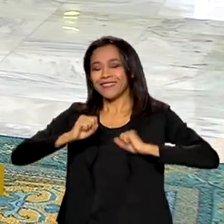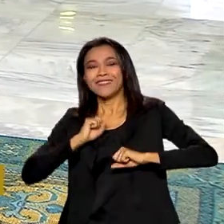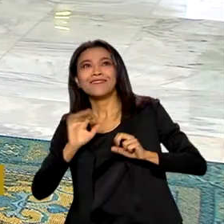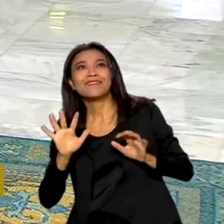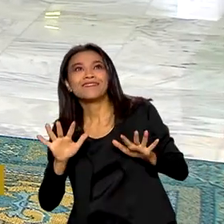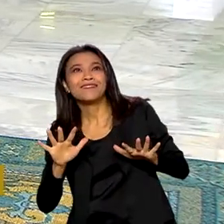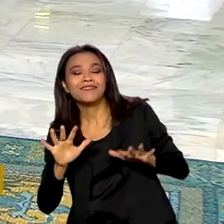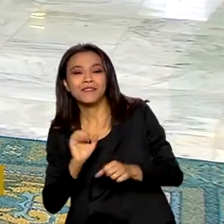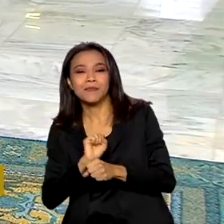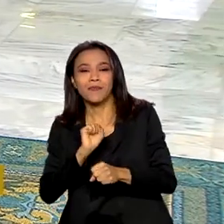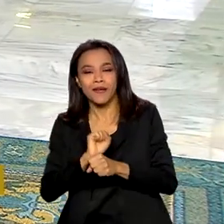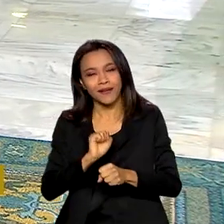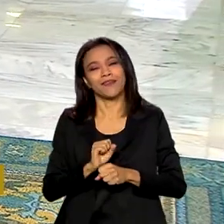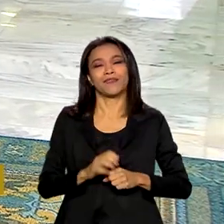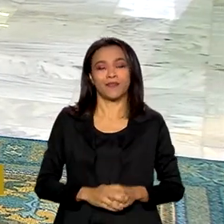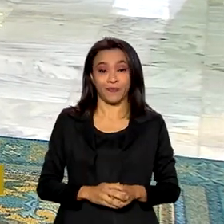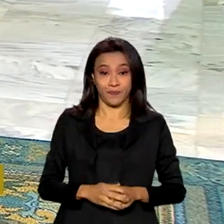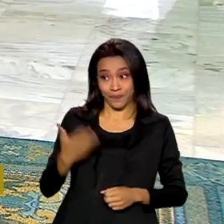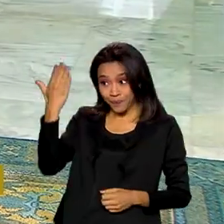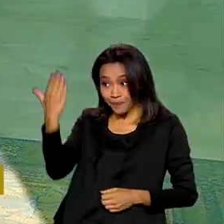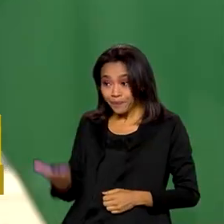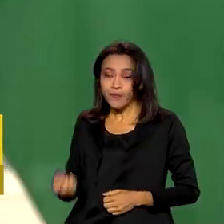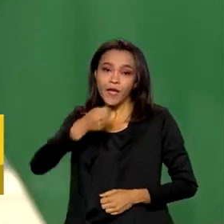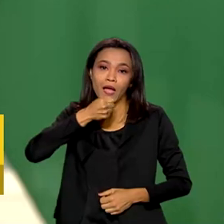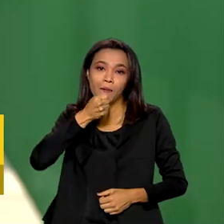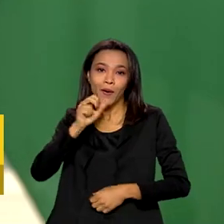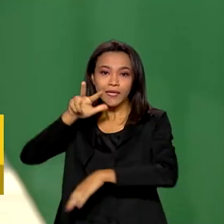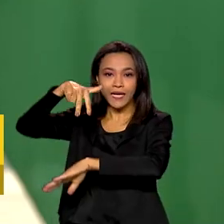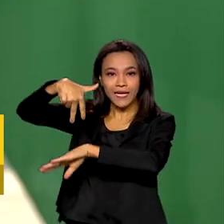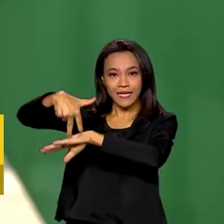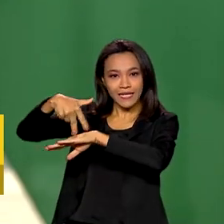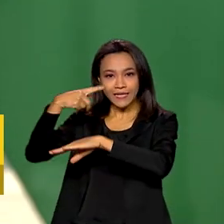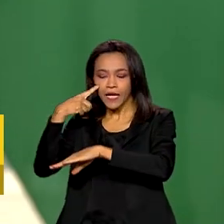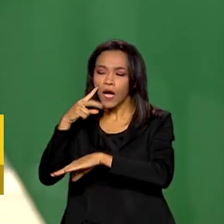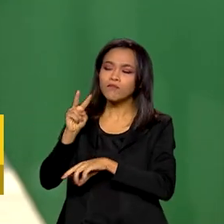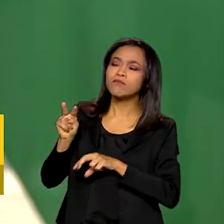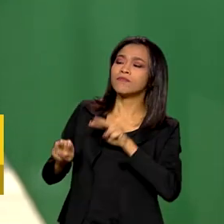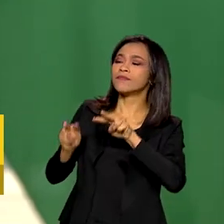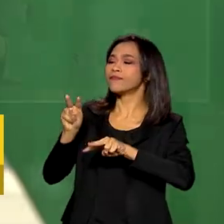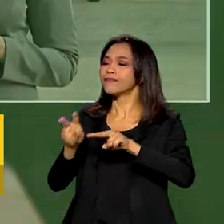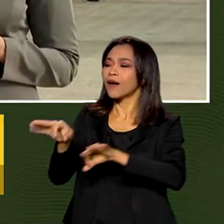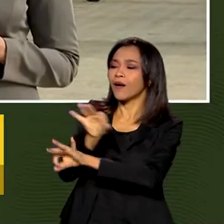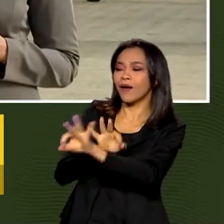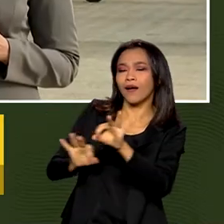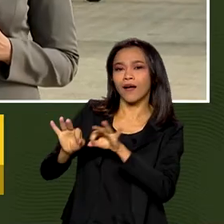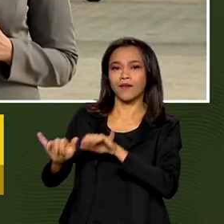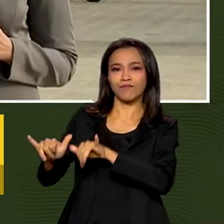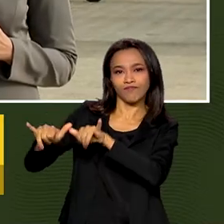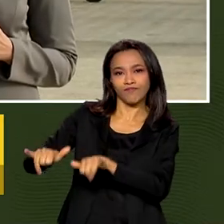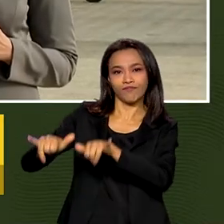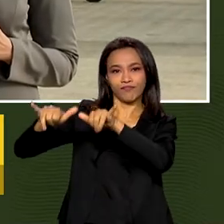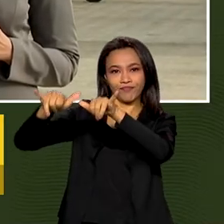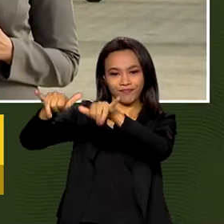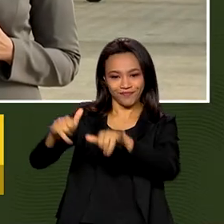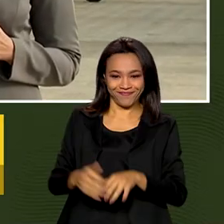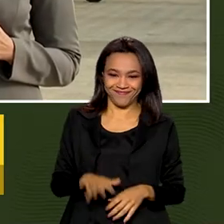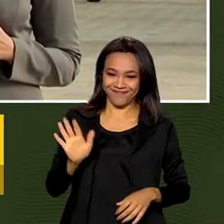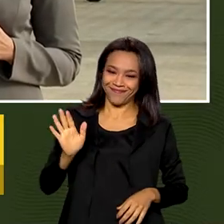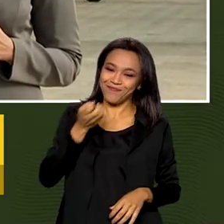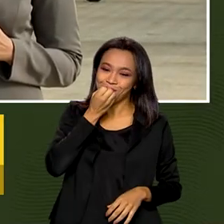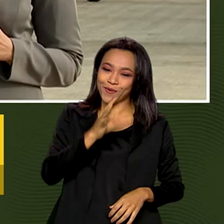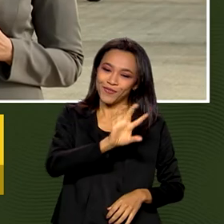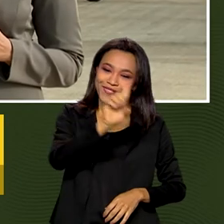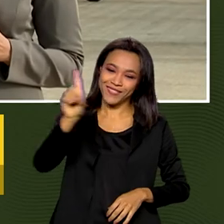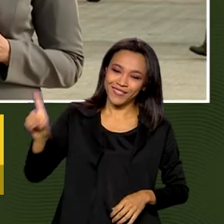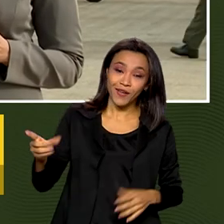desfile. É isso, a repórter Gabriela Noronha está na base aérea de olho na movimentação dos aviões. Gabriela, bom dia para você. Este ano